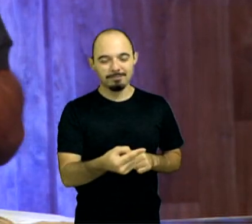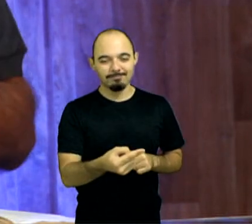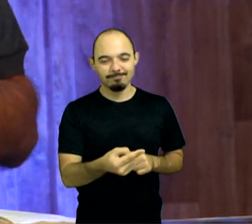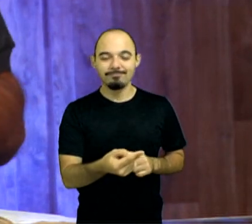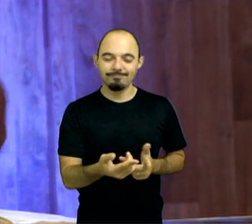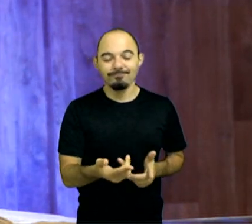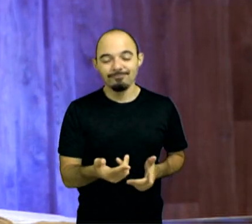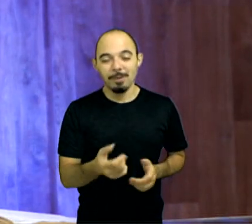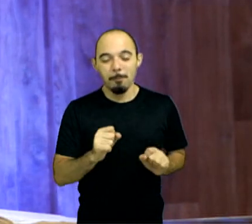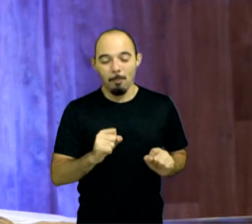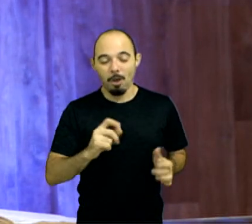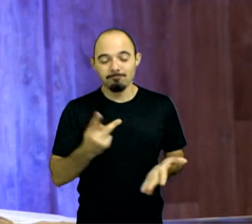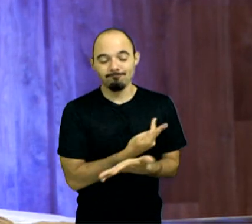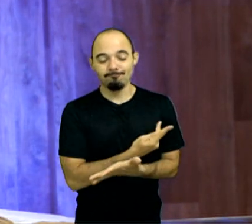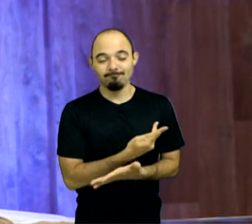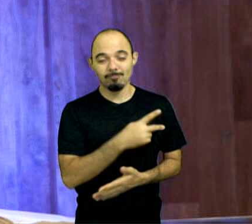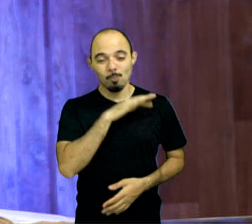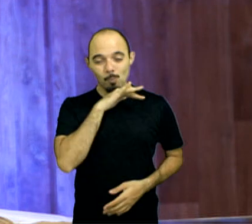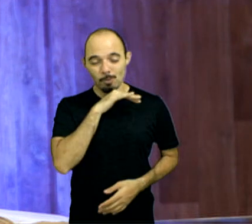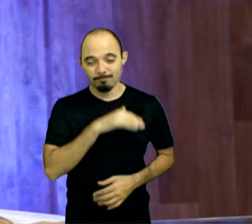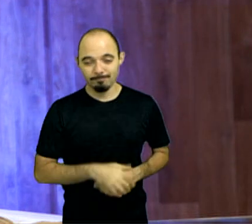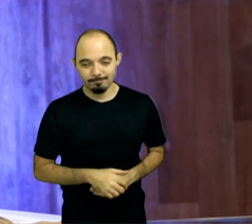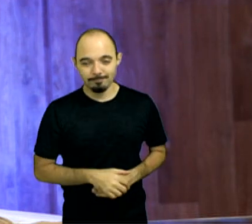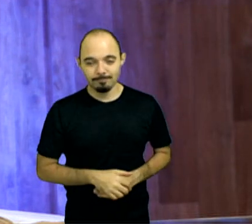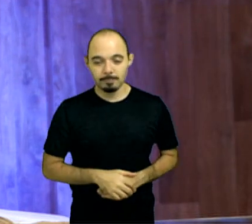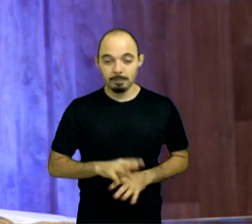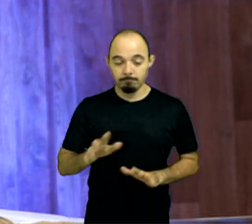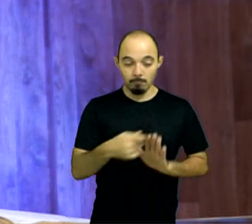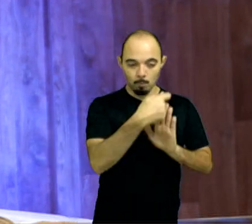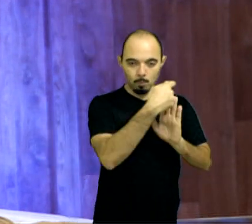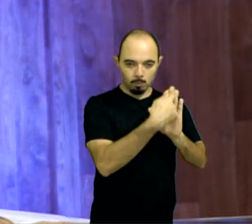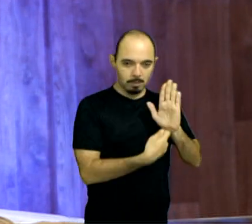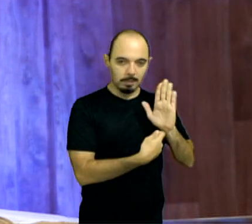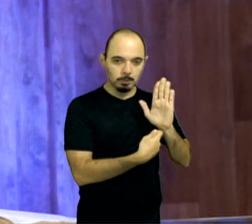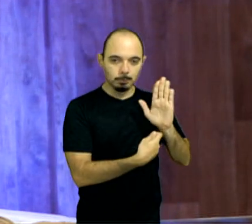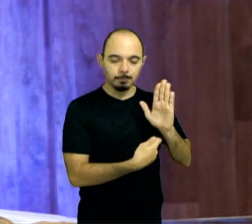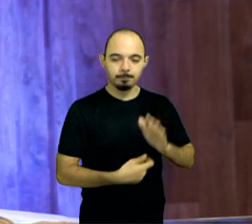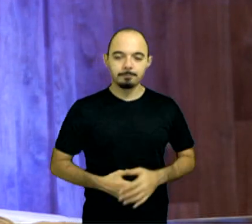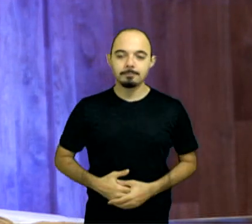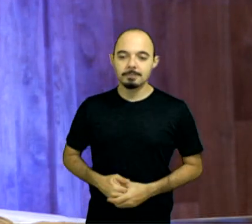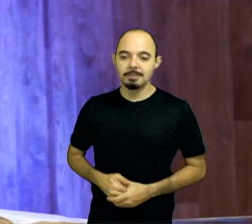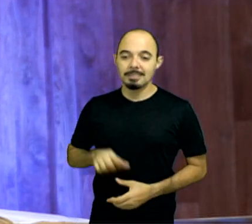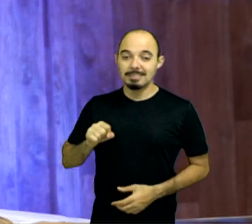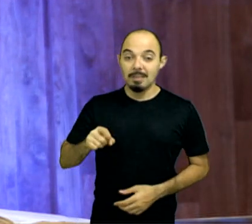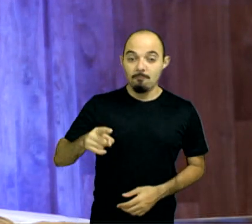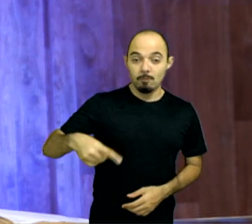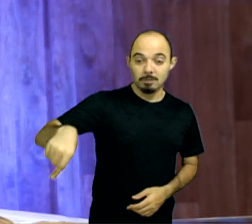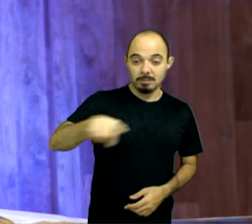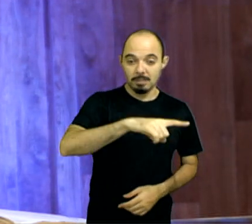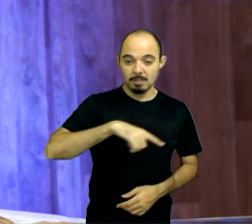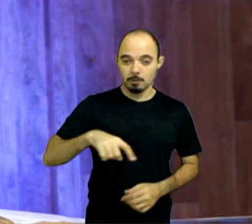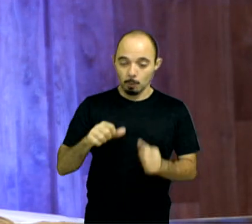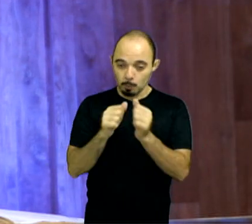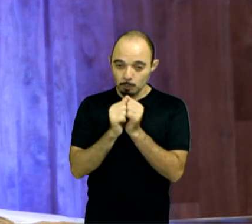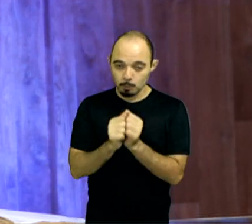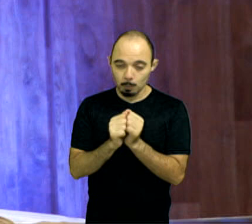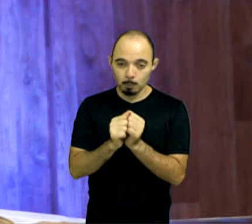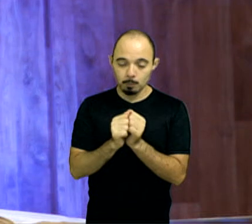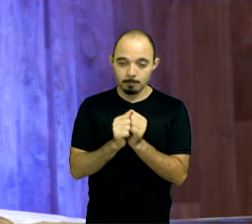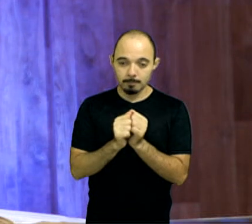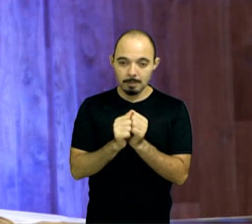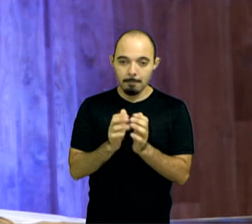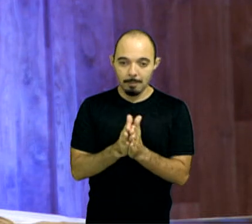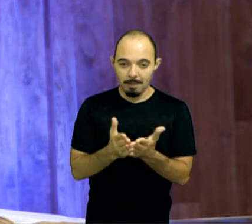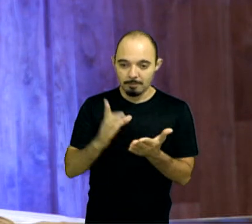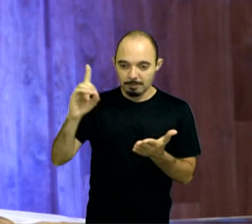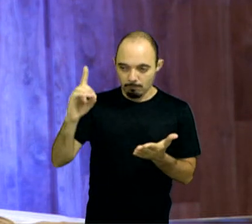Então eu quero terminar com esse texto de João 15:7: se vós estiverdes em mim e as minhas palavras estiverem em